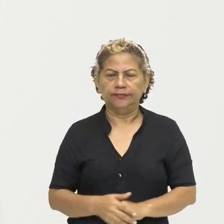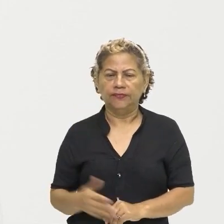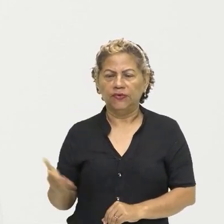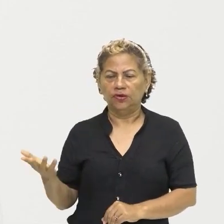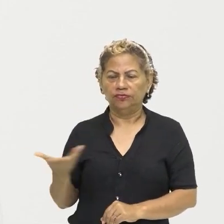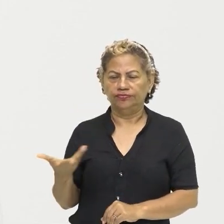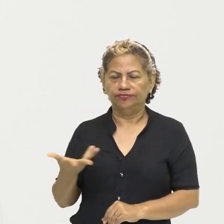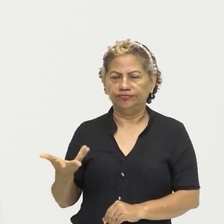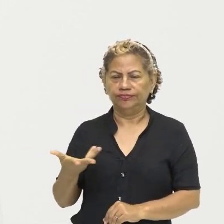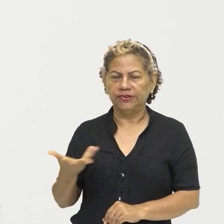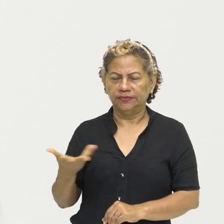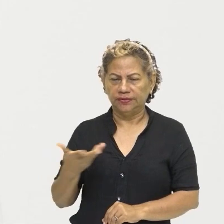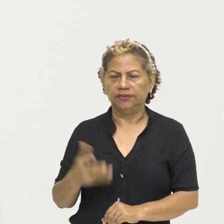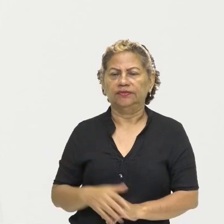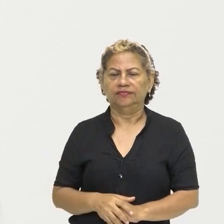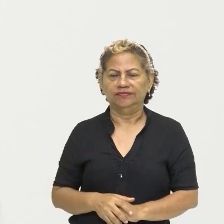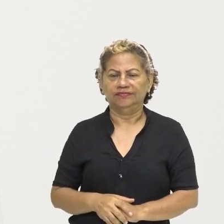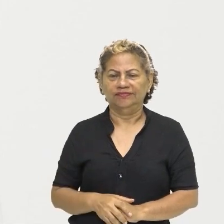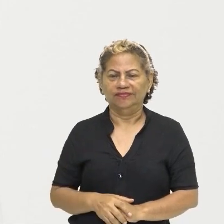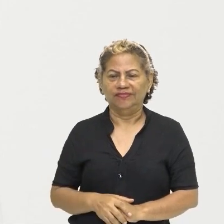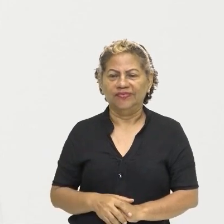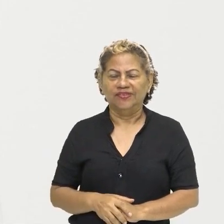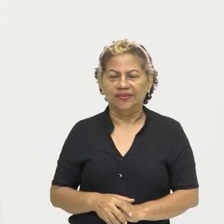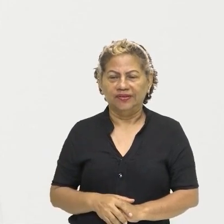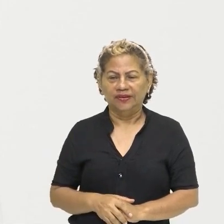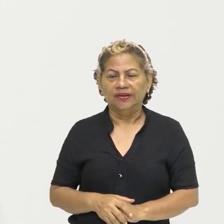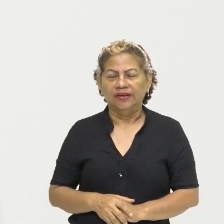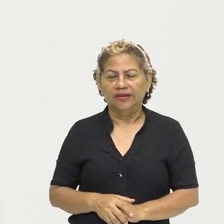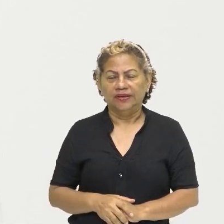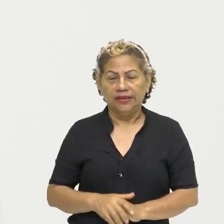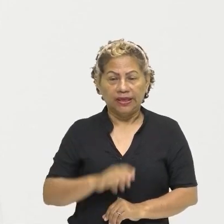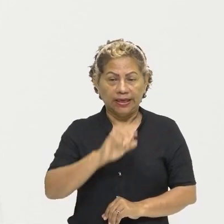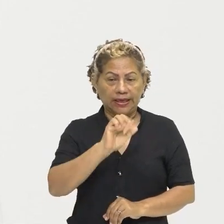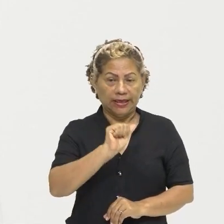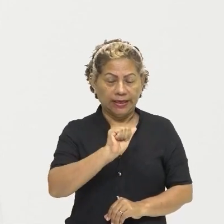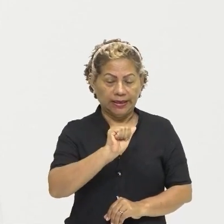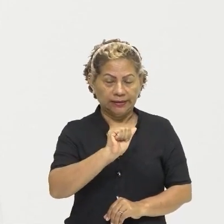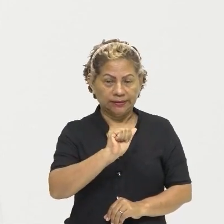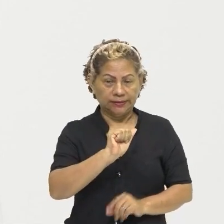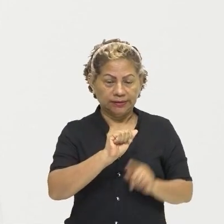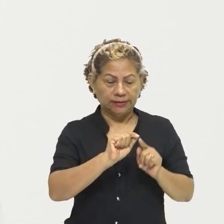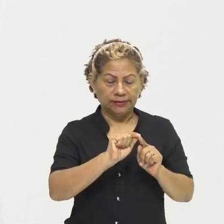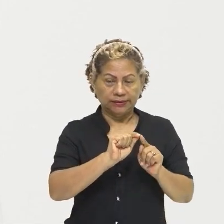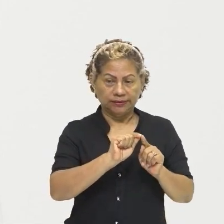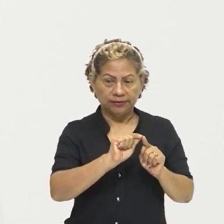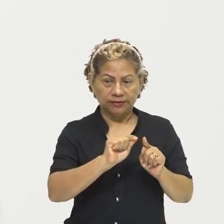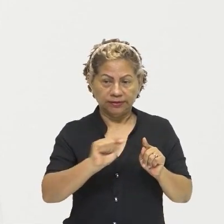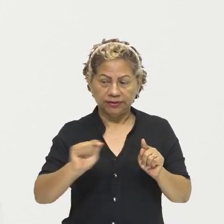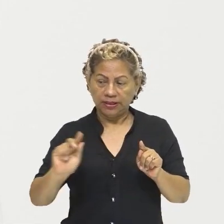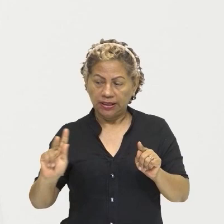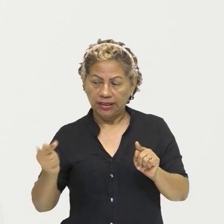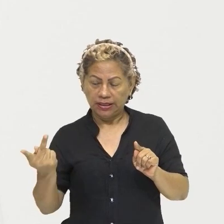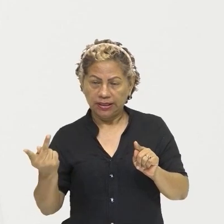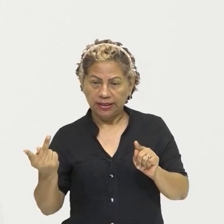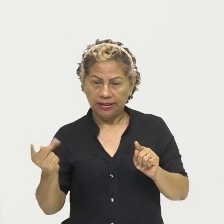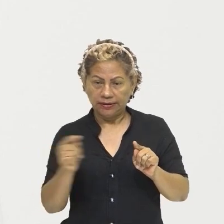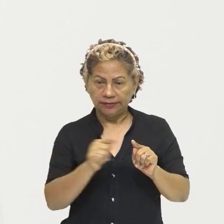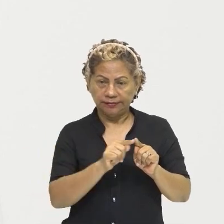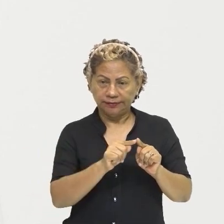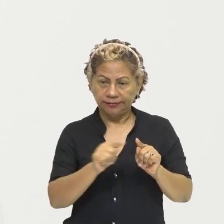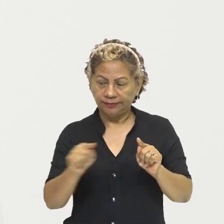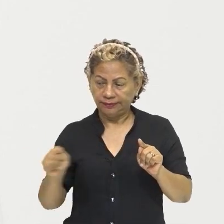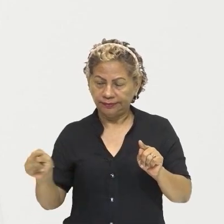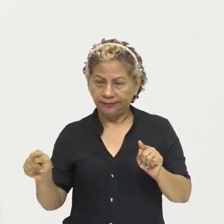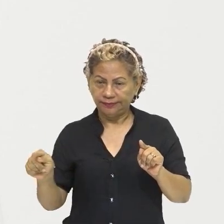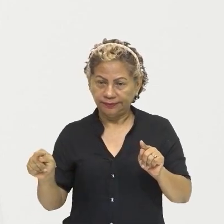velocidades tangenciais do planeta nos pontos A e H. Ou seja, nesse ponto A e nesse ponto